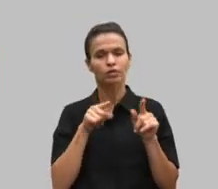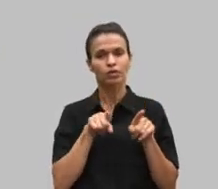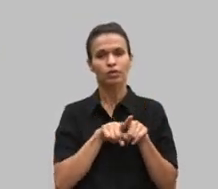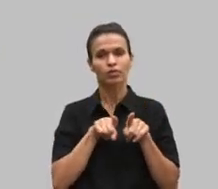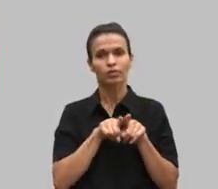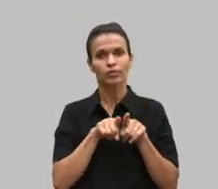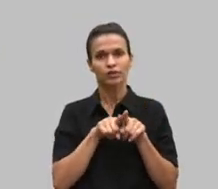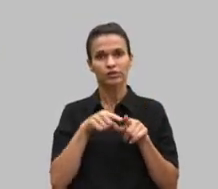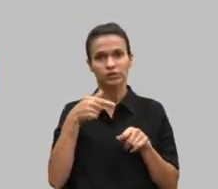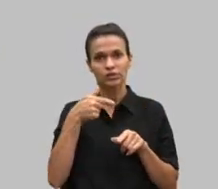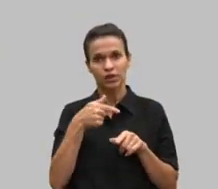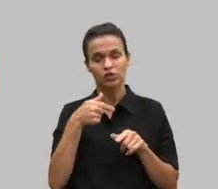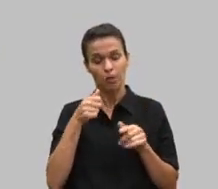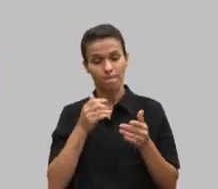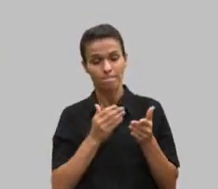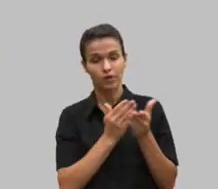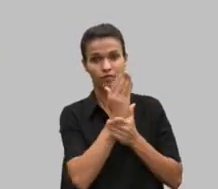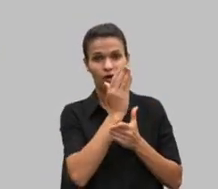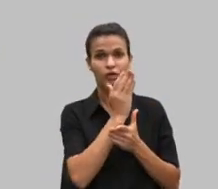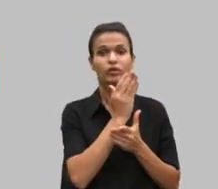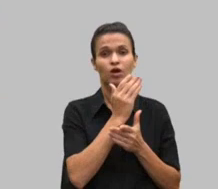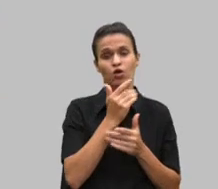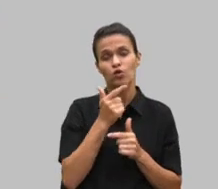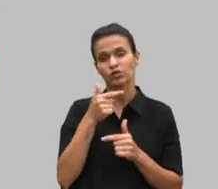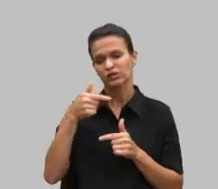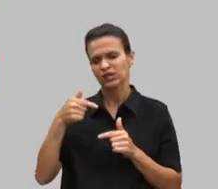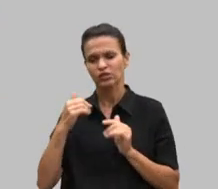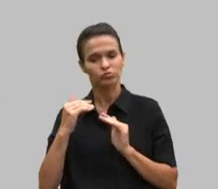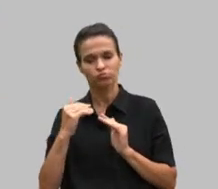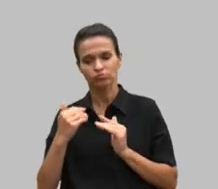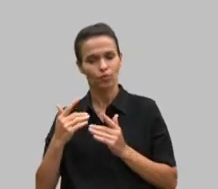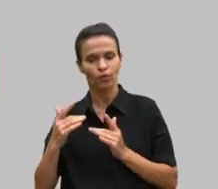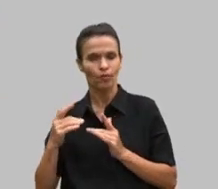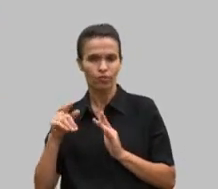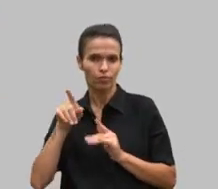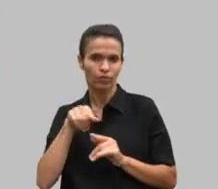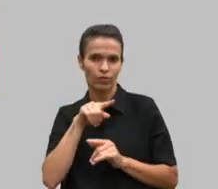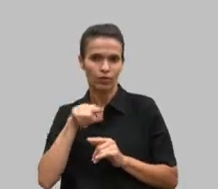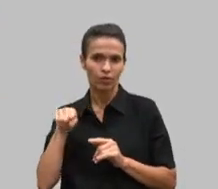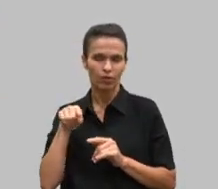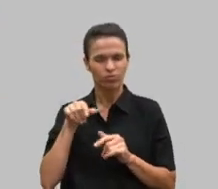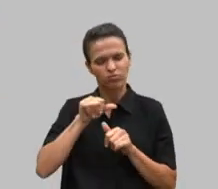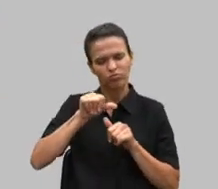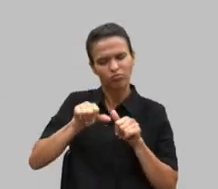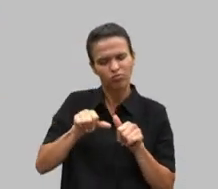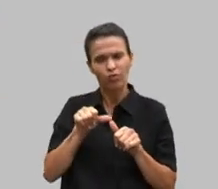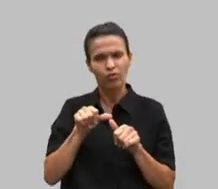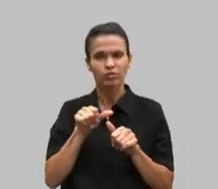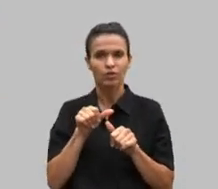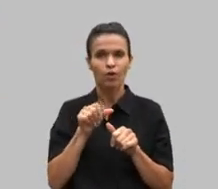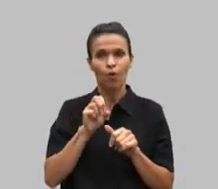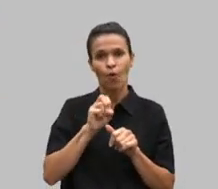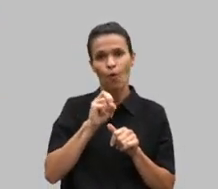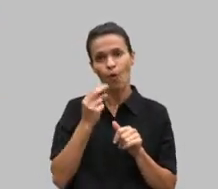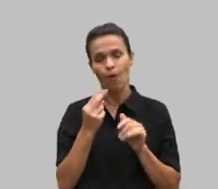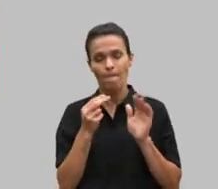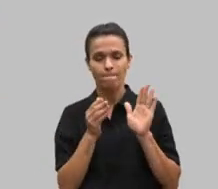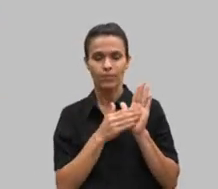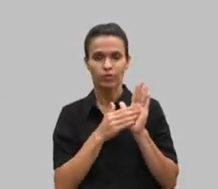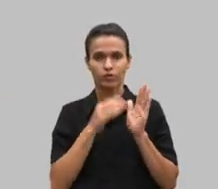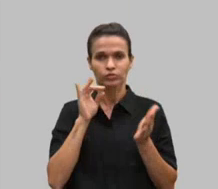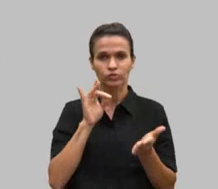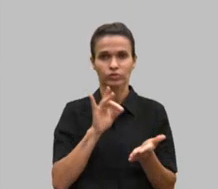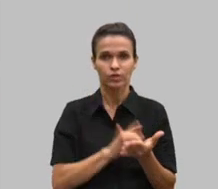que sete delas foram aprovadas e 7 foram suprimidas como alguma modificação Ou foram a proposta original